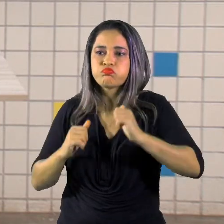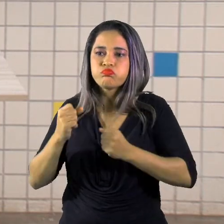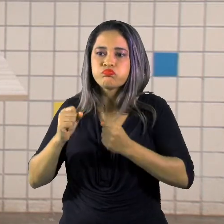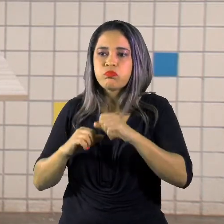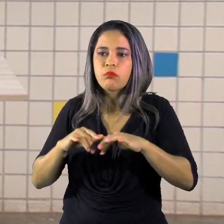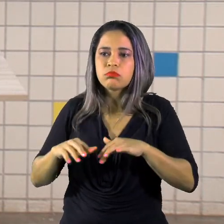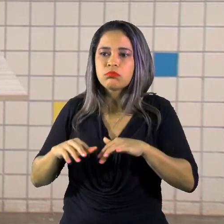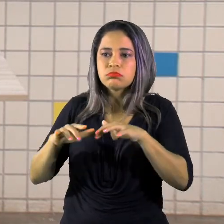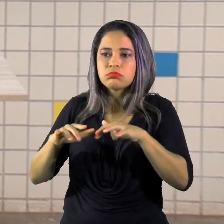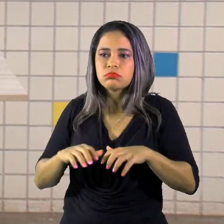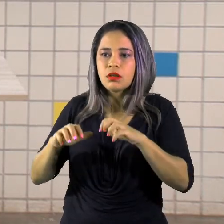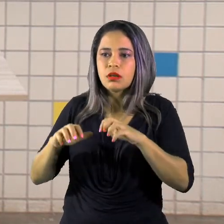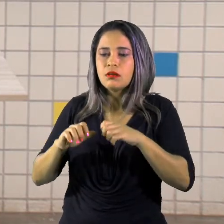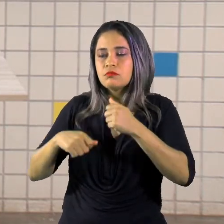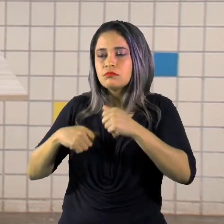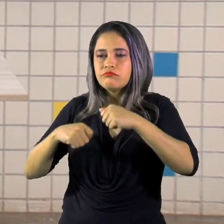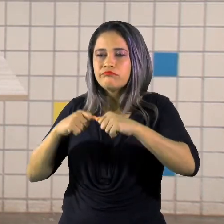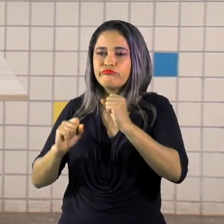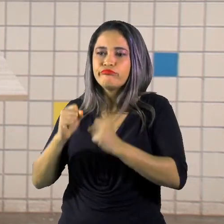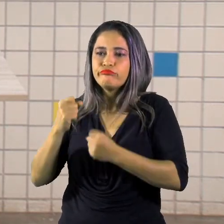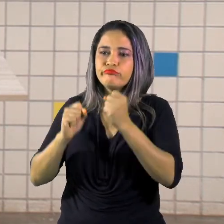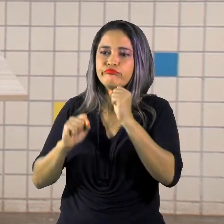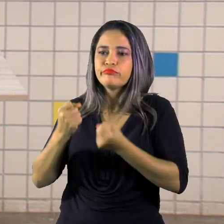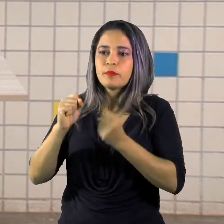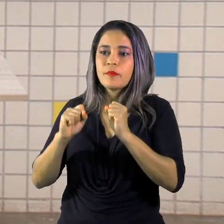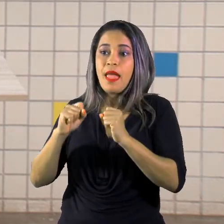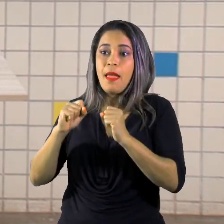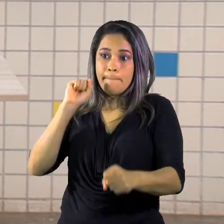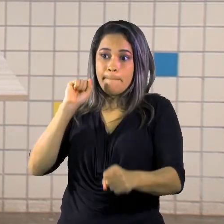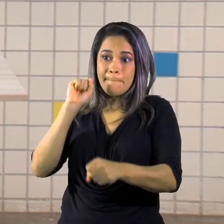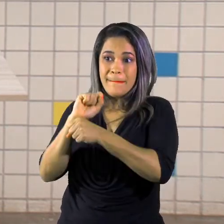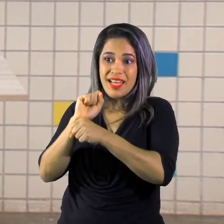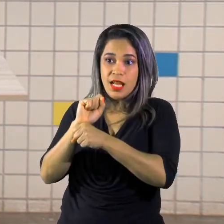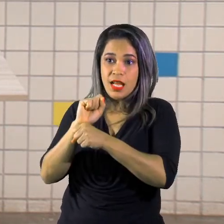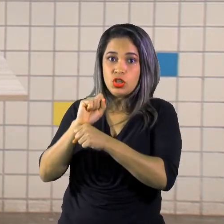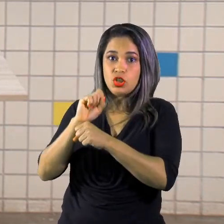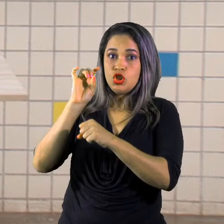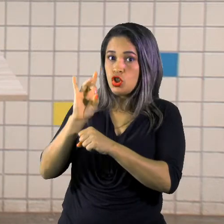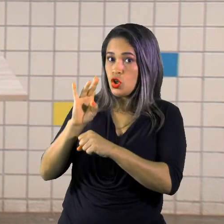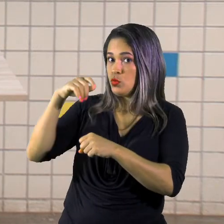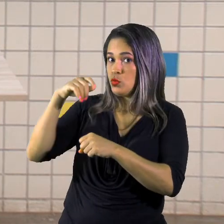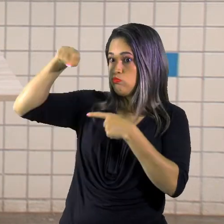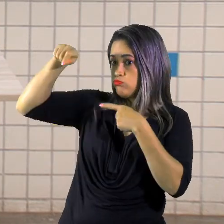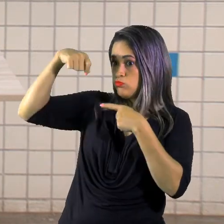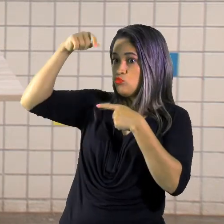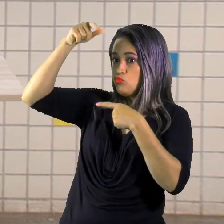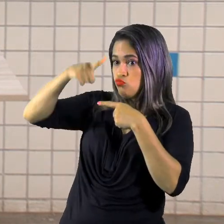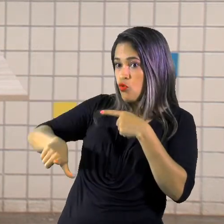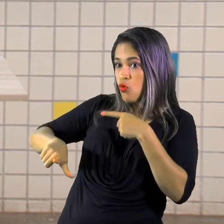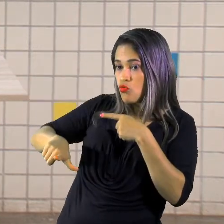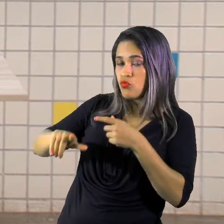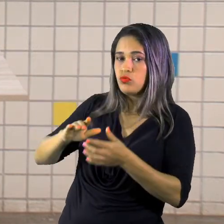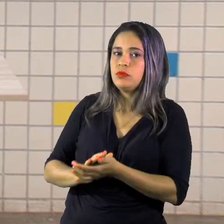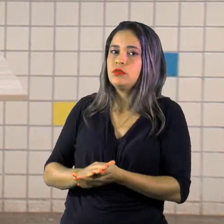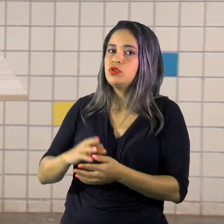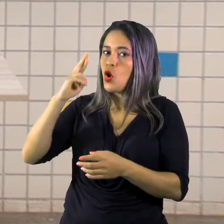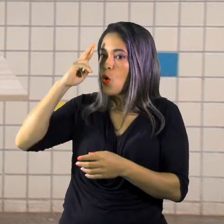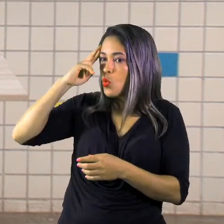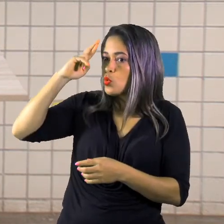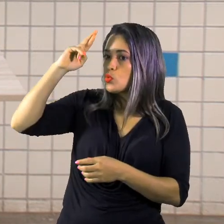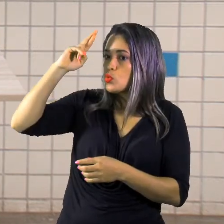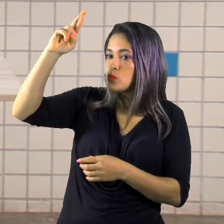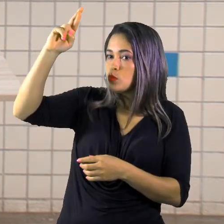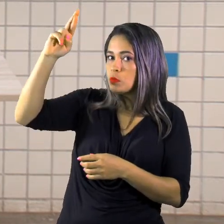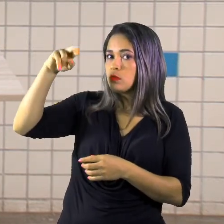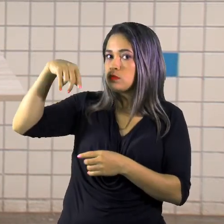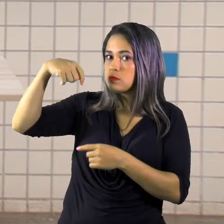podiam parar quando a sirene tocasse novamente, tá? E isso de acordo com o patrão, o dono da